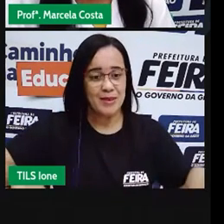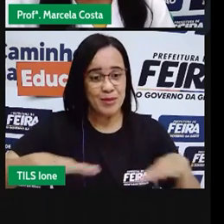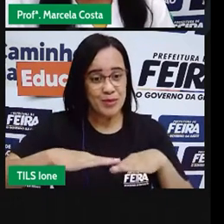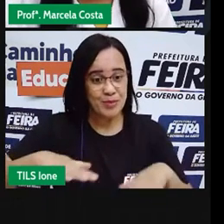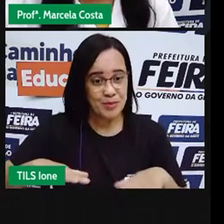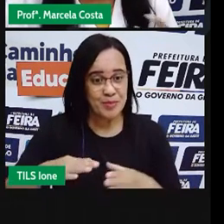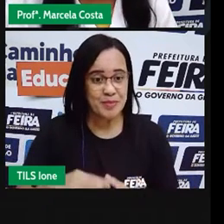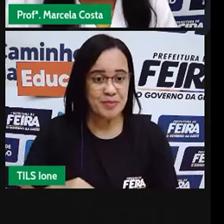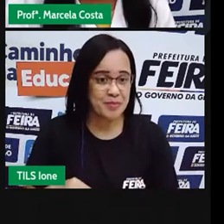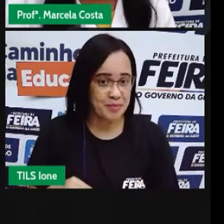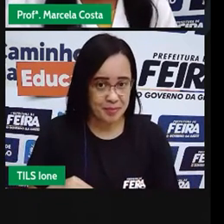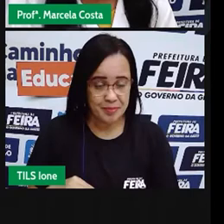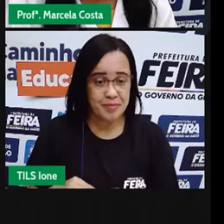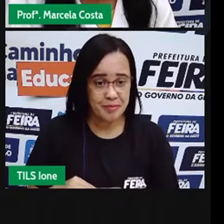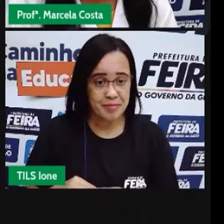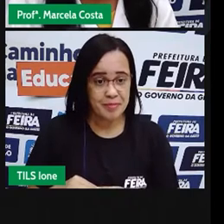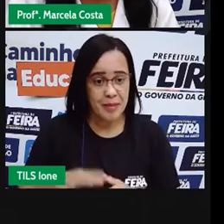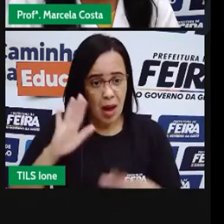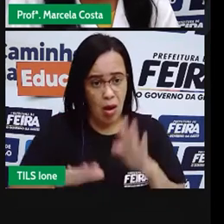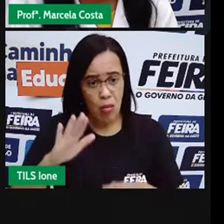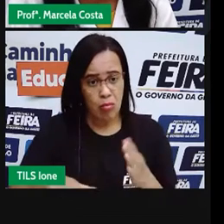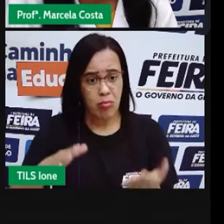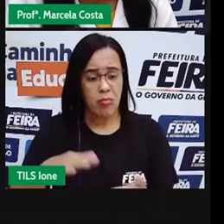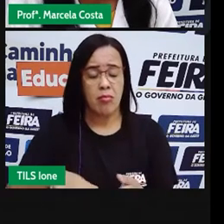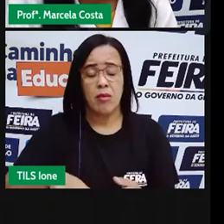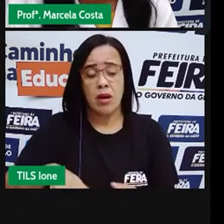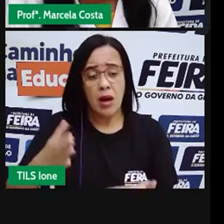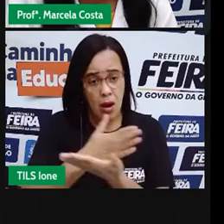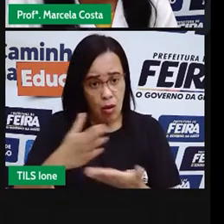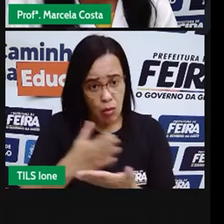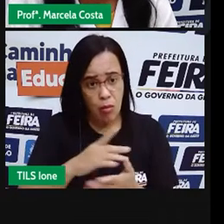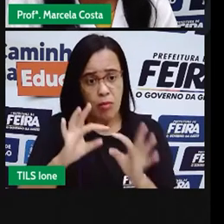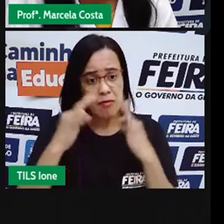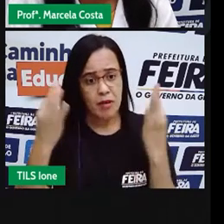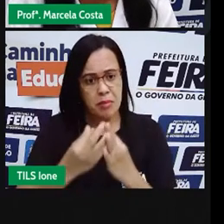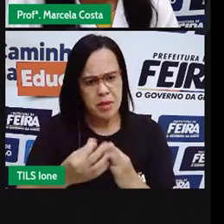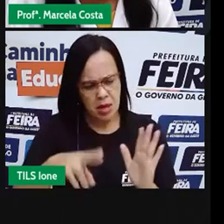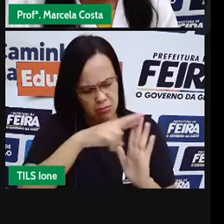isso é um